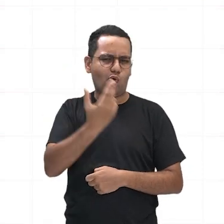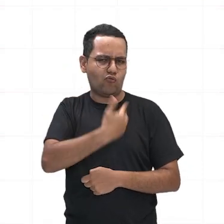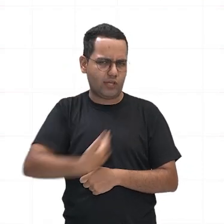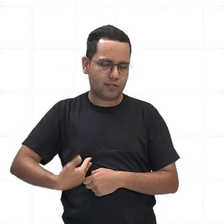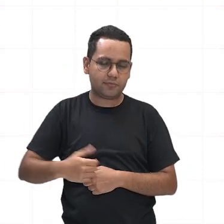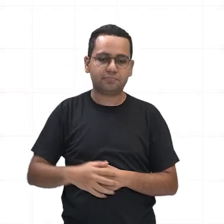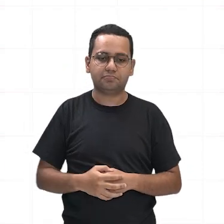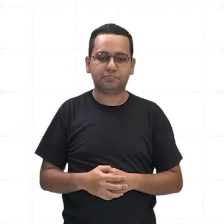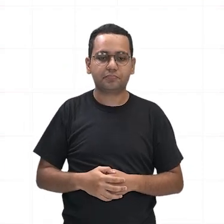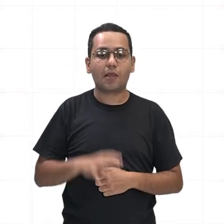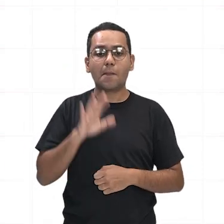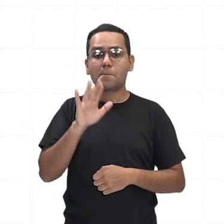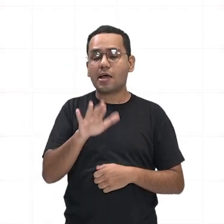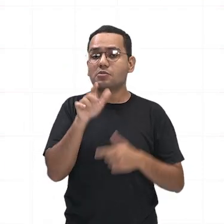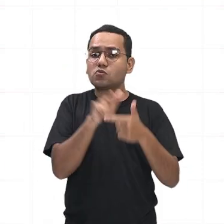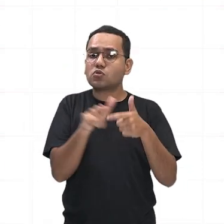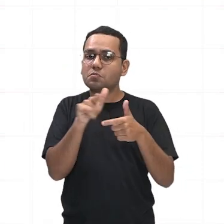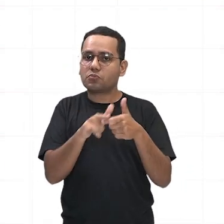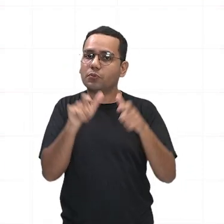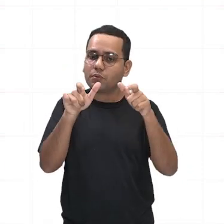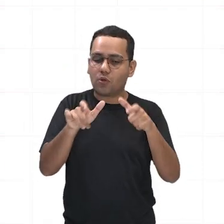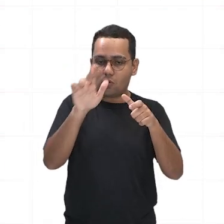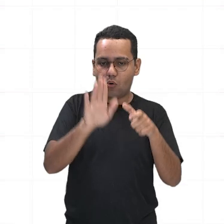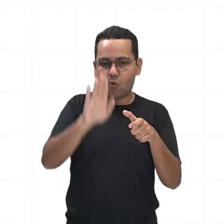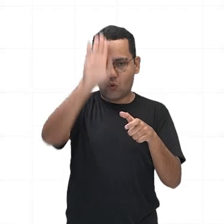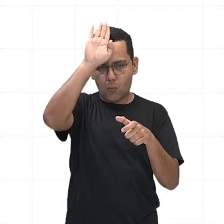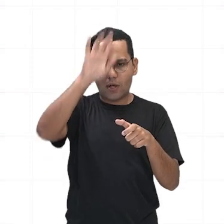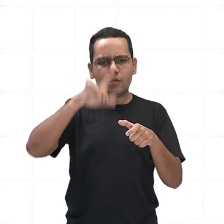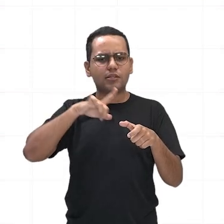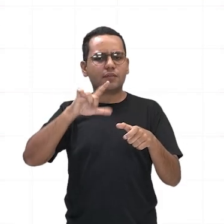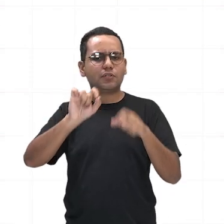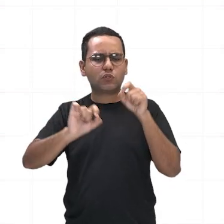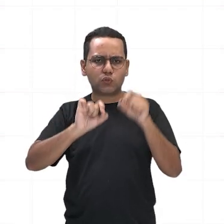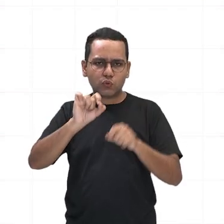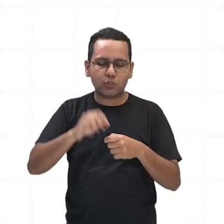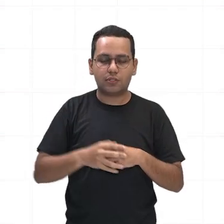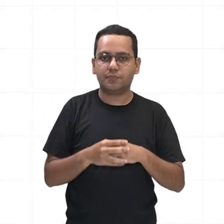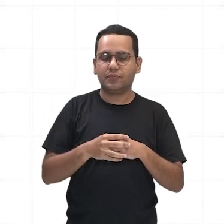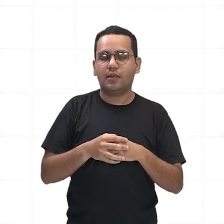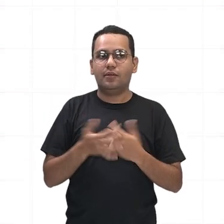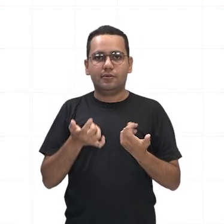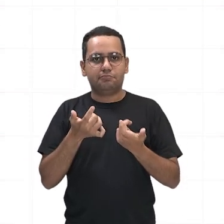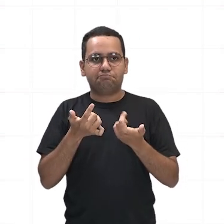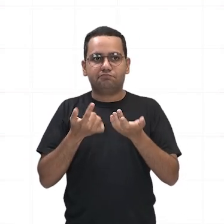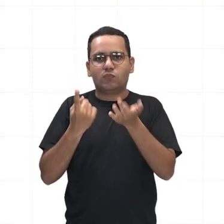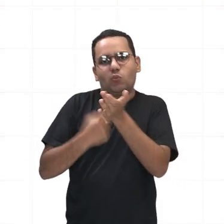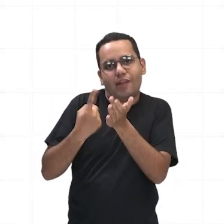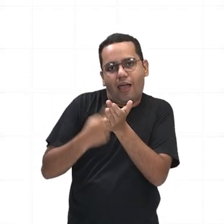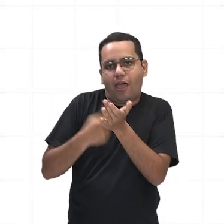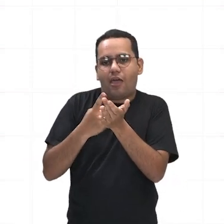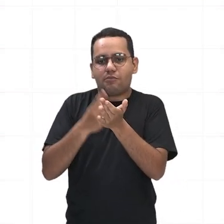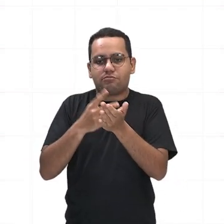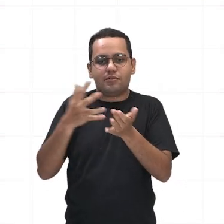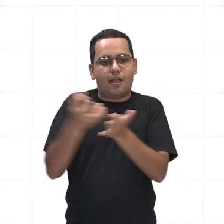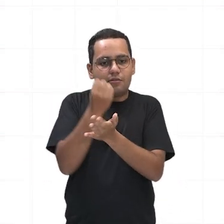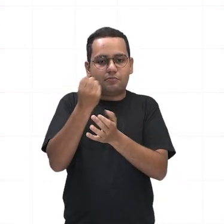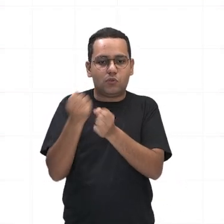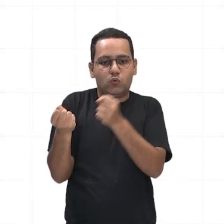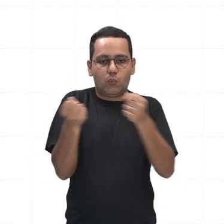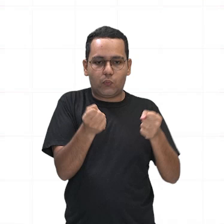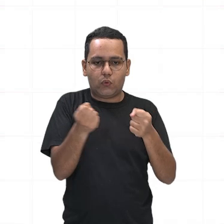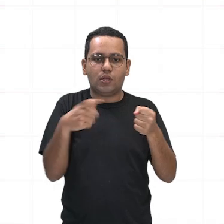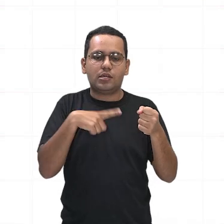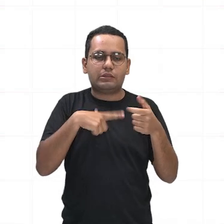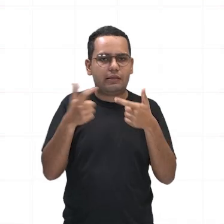foi marcada por tentativas de usurpação de poder, gerando guerras civis no território